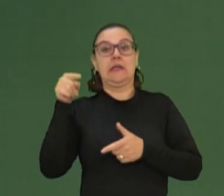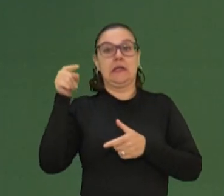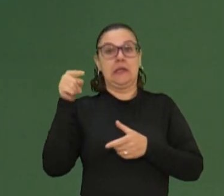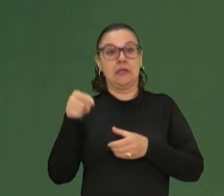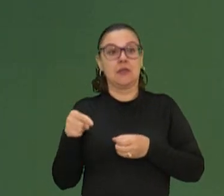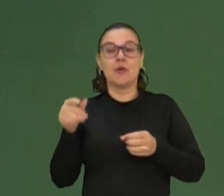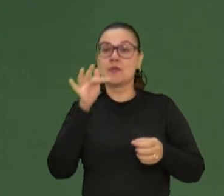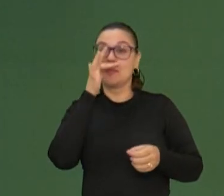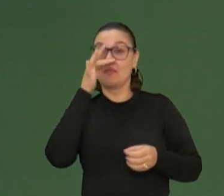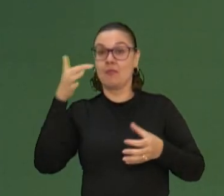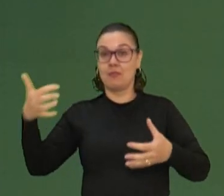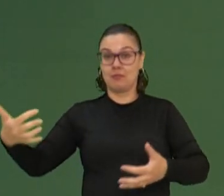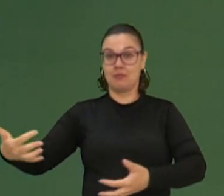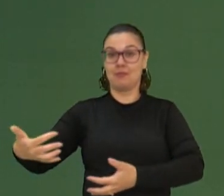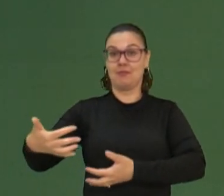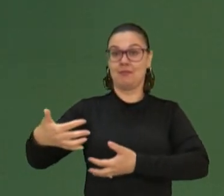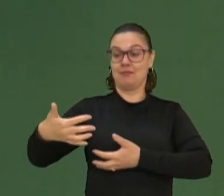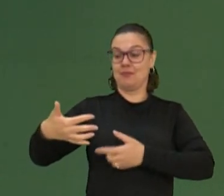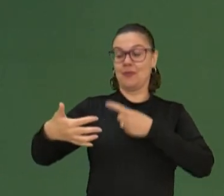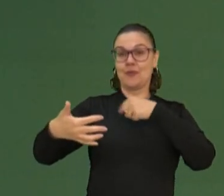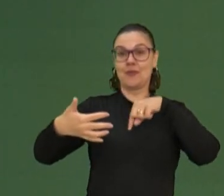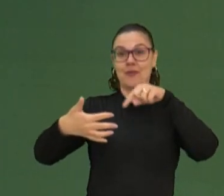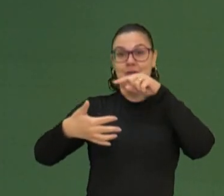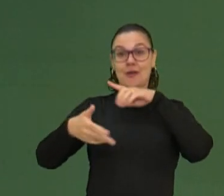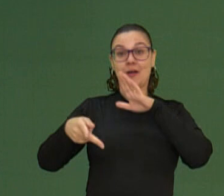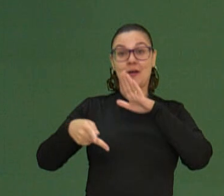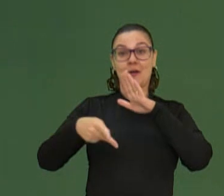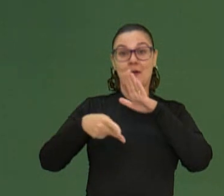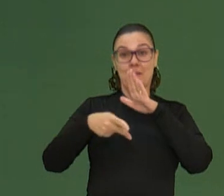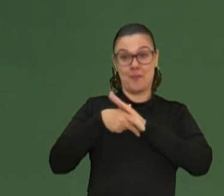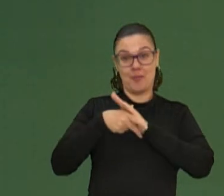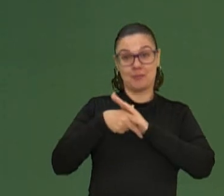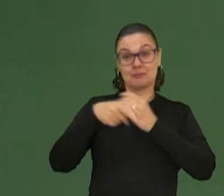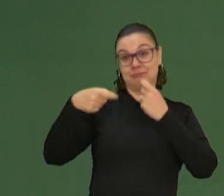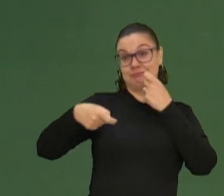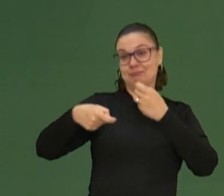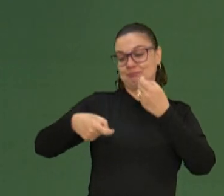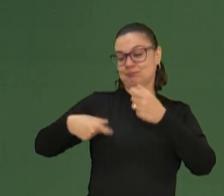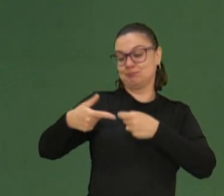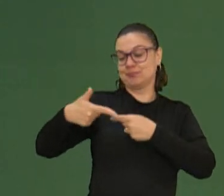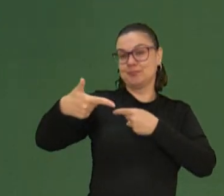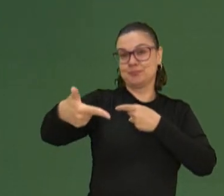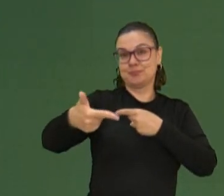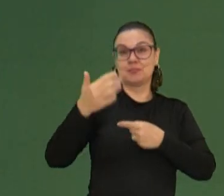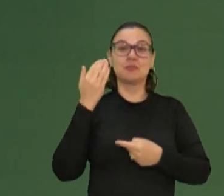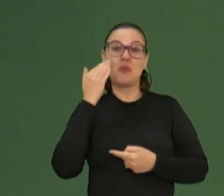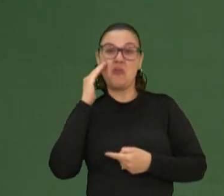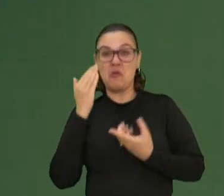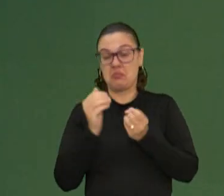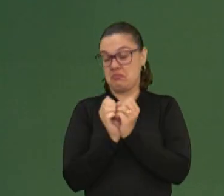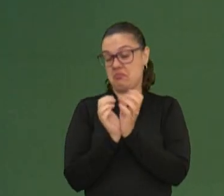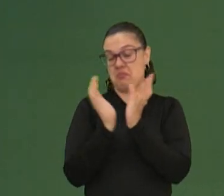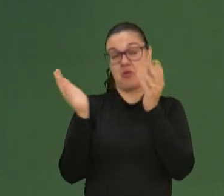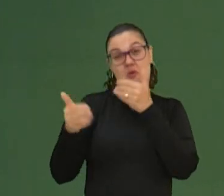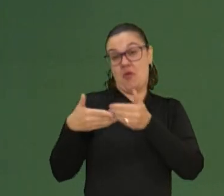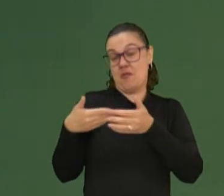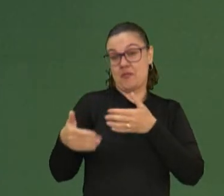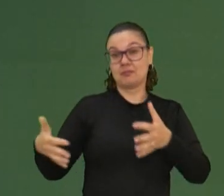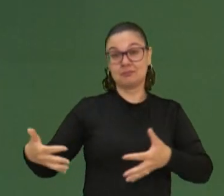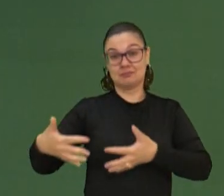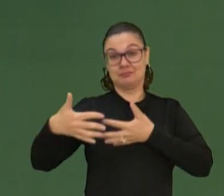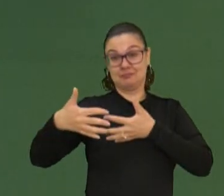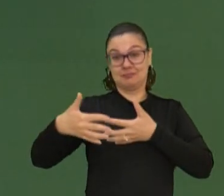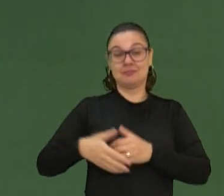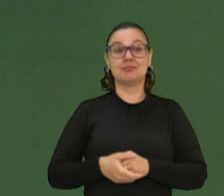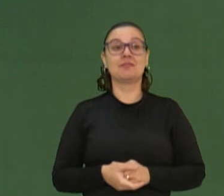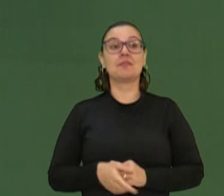recebe um buquê de flores, recebe um buquê de aparelho reprodutor de rosa, de orquídea, seja lá qual seja a flor que foi